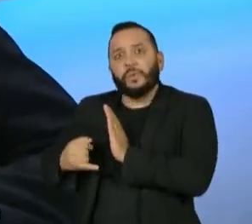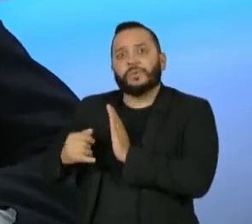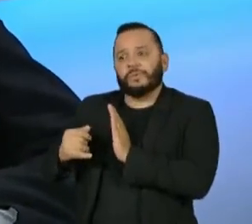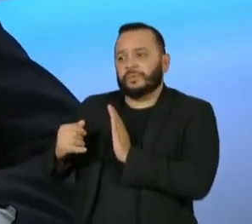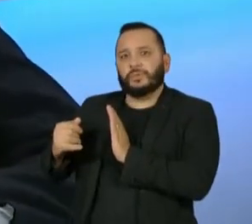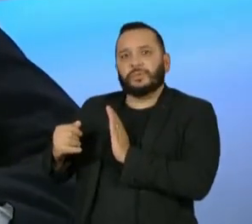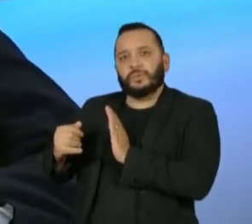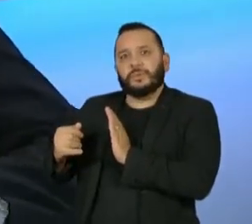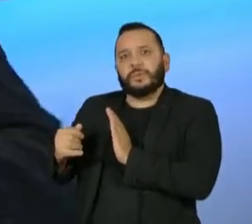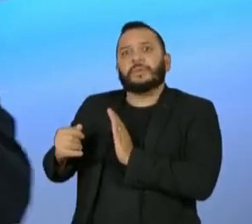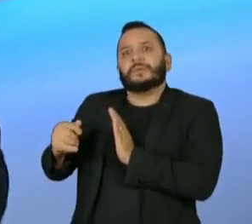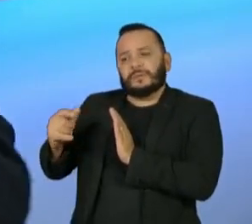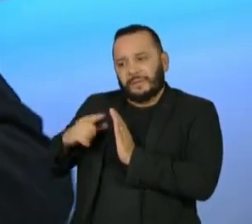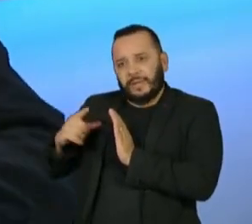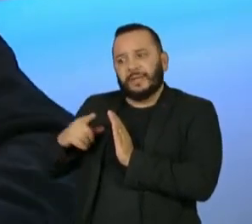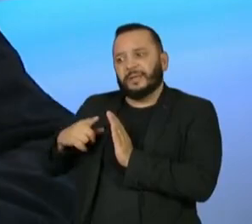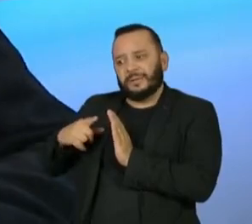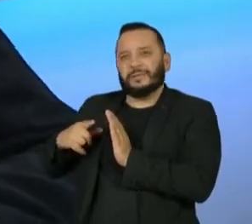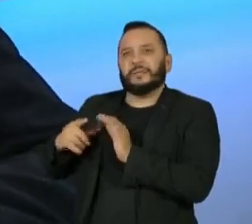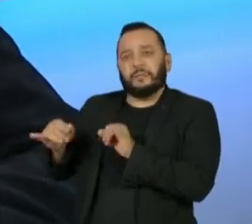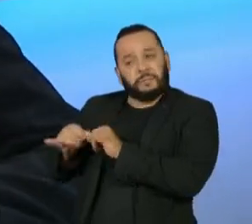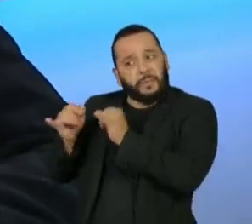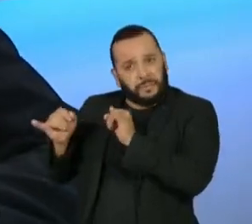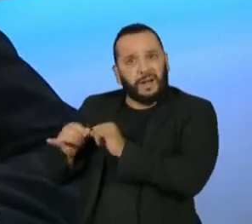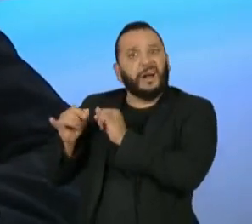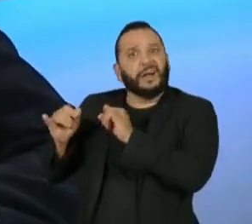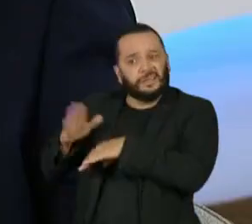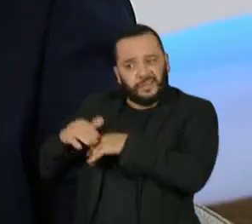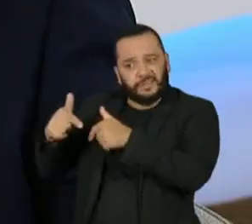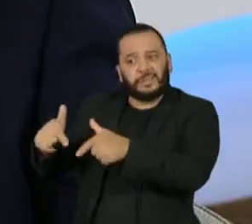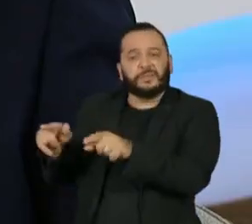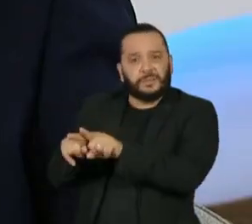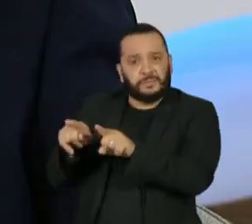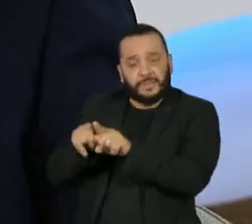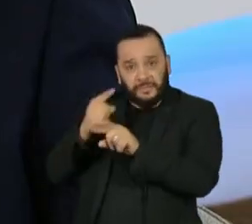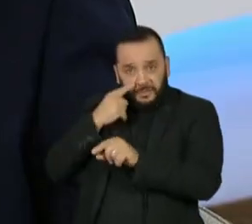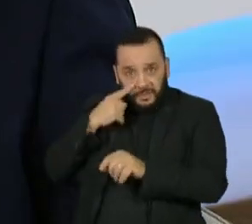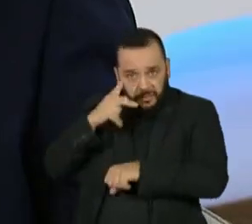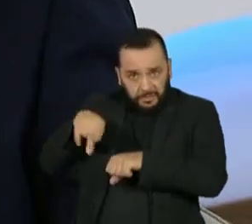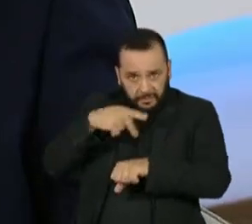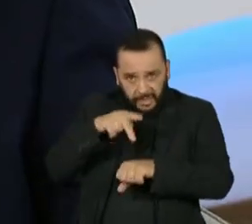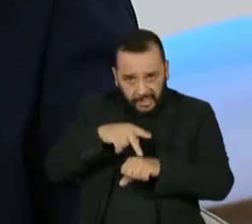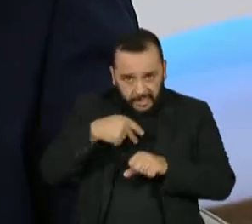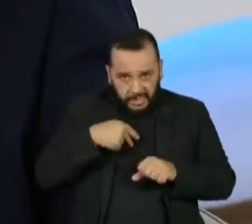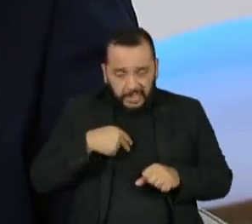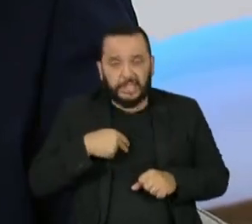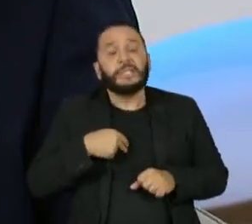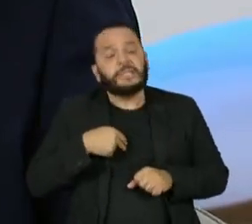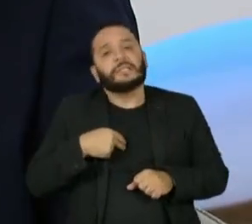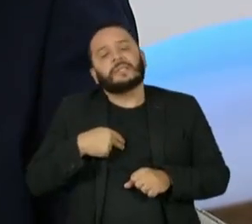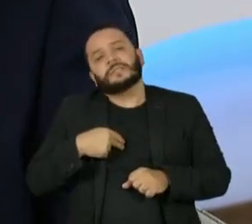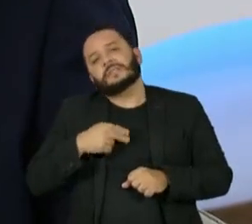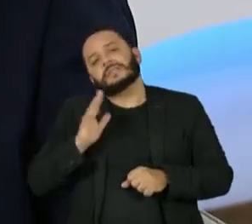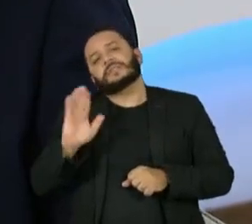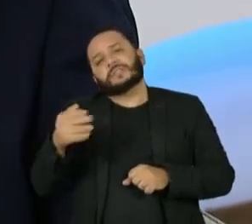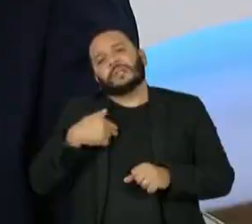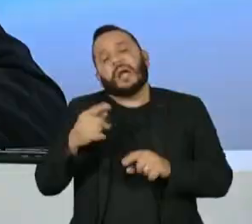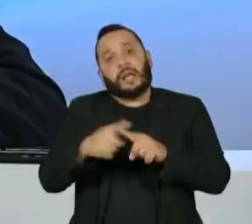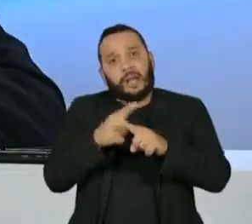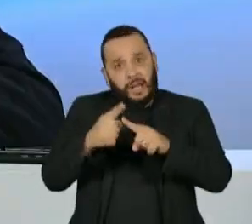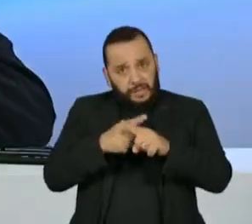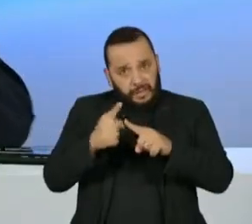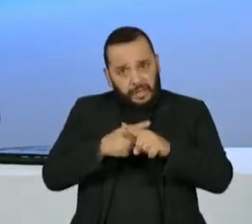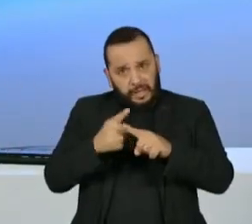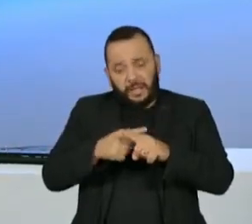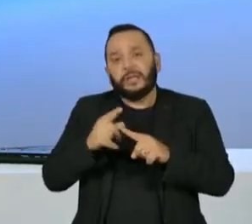para fazer muita besteira fiscal a gente está vendo aí o que tá acontecendo na Inglaterra desde sexta-feira que cortou impostos anunciou um plano para cortar